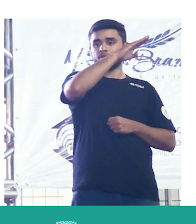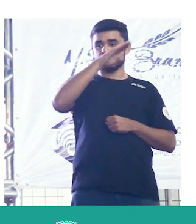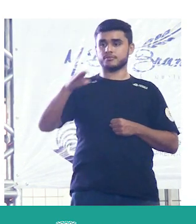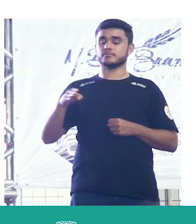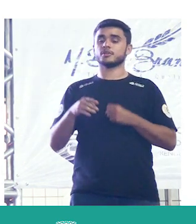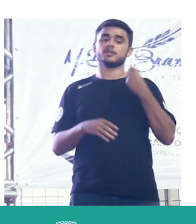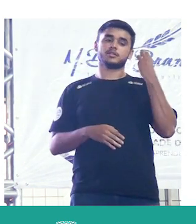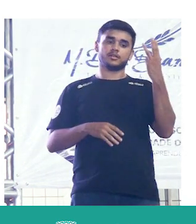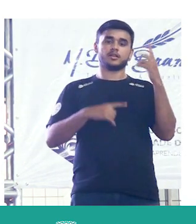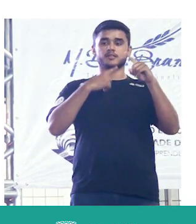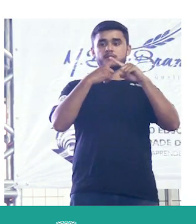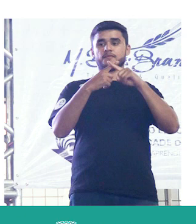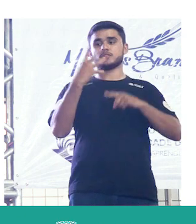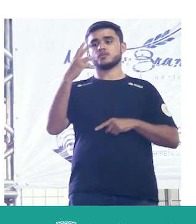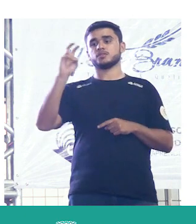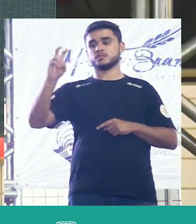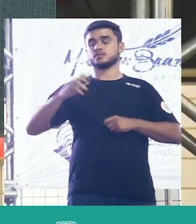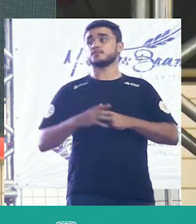3 vezes, né?